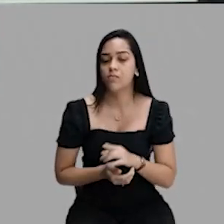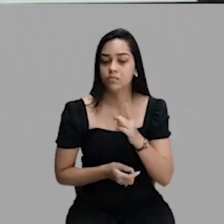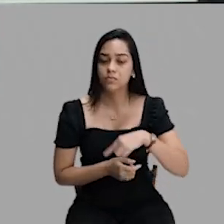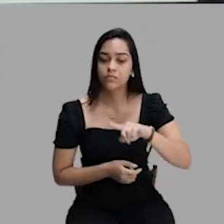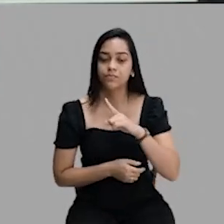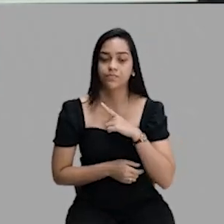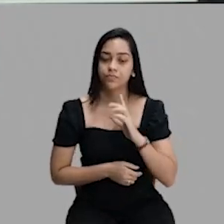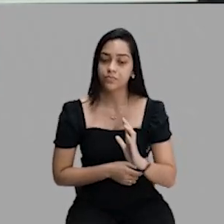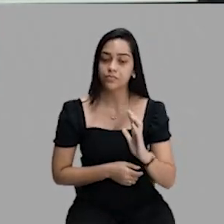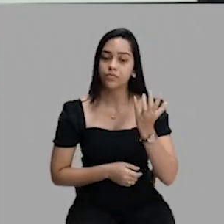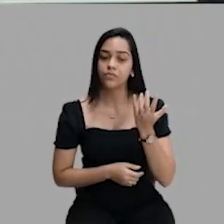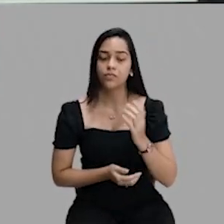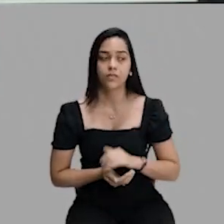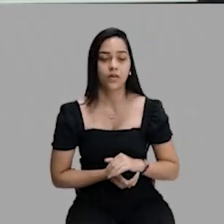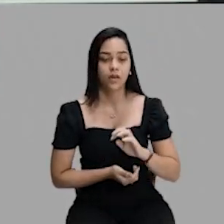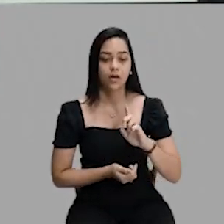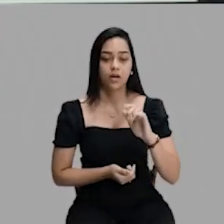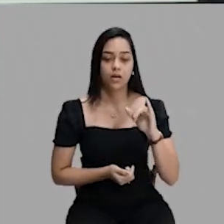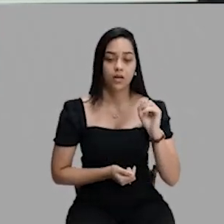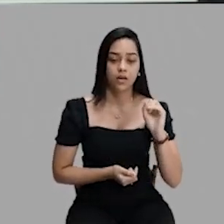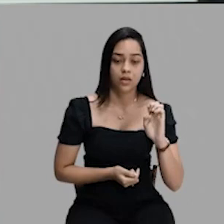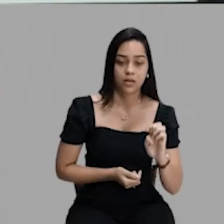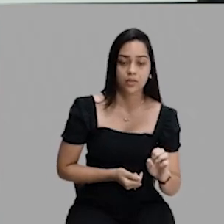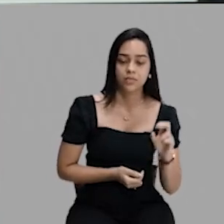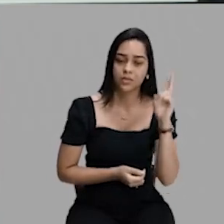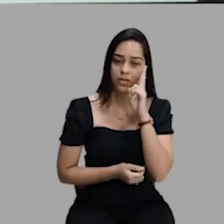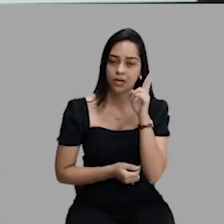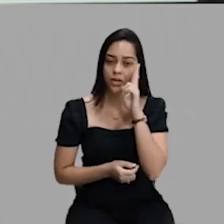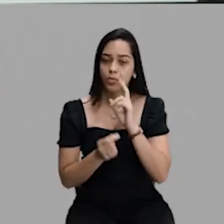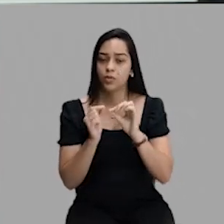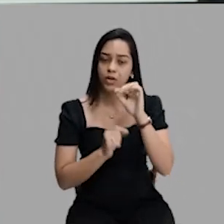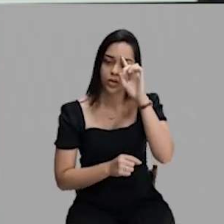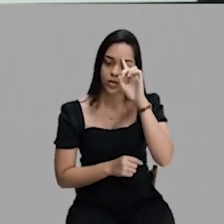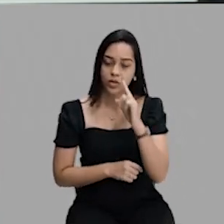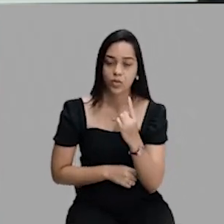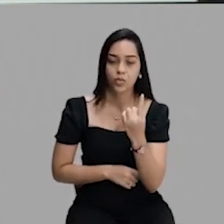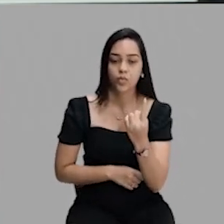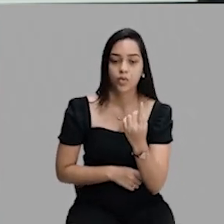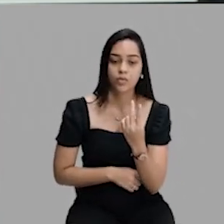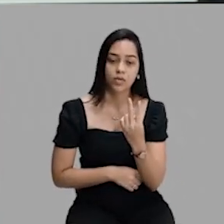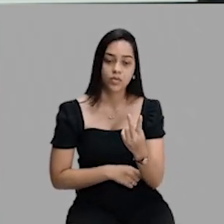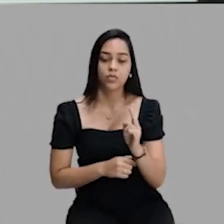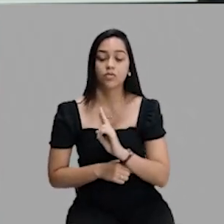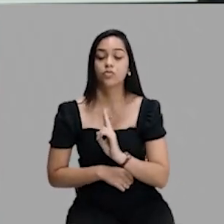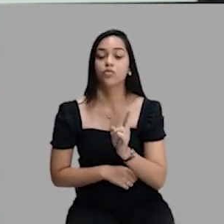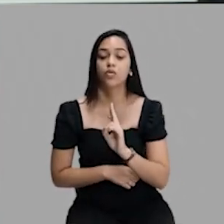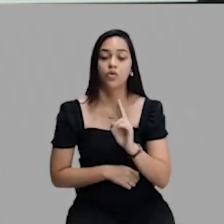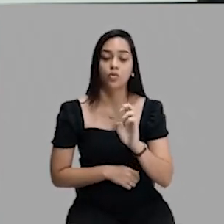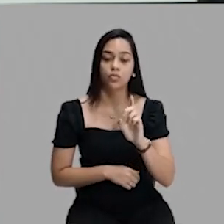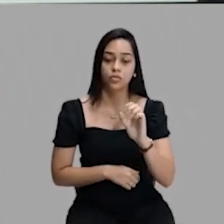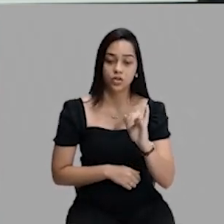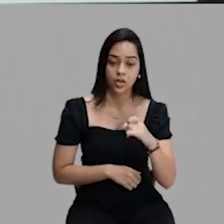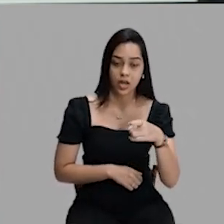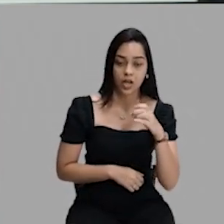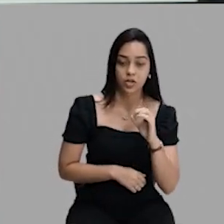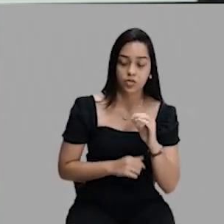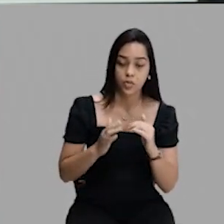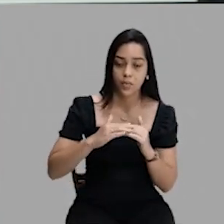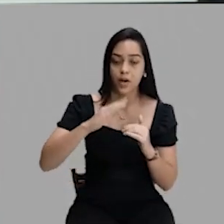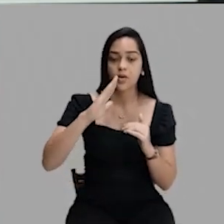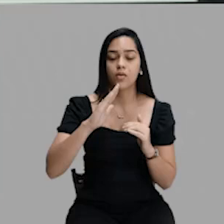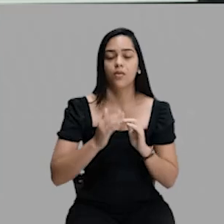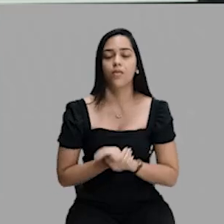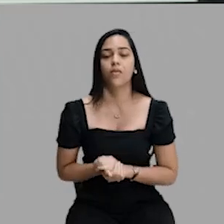vocês têm essa situação aqui, ó, tem a elipse, tá? Lembra que de A1 para A2 é chamado de eixo maior,